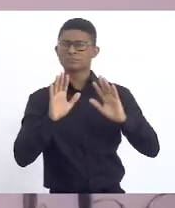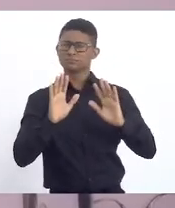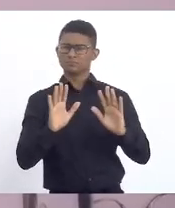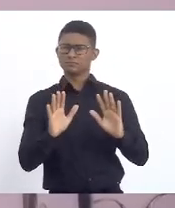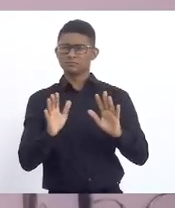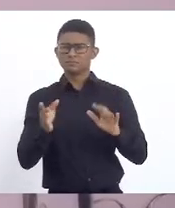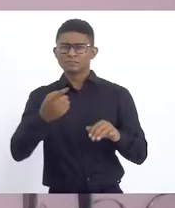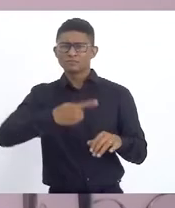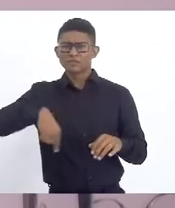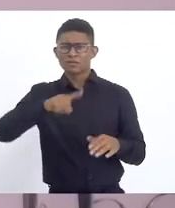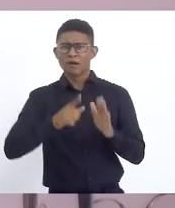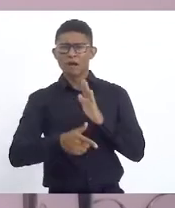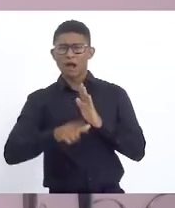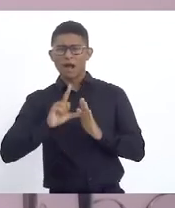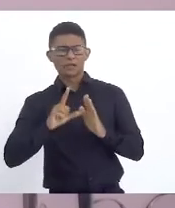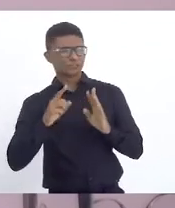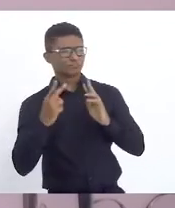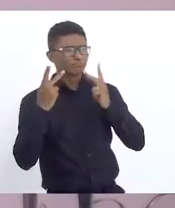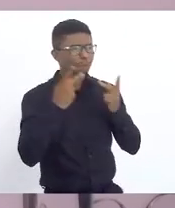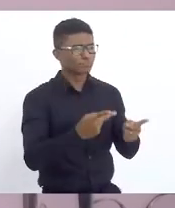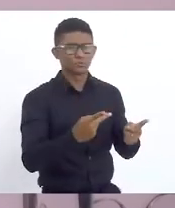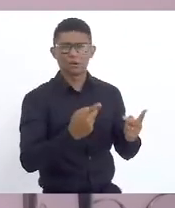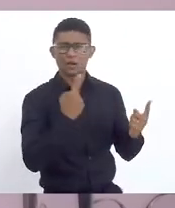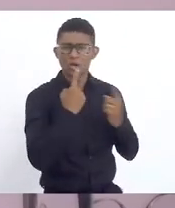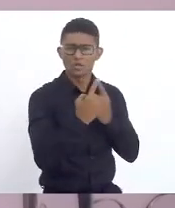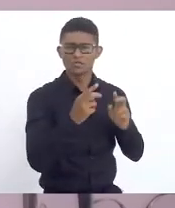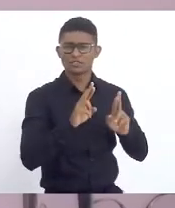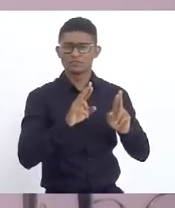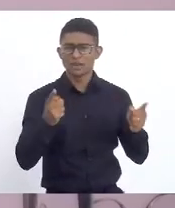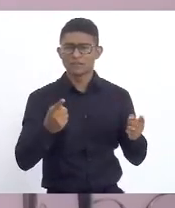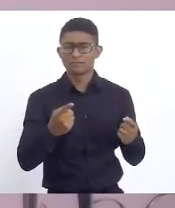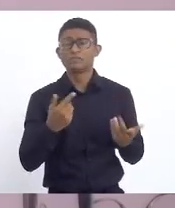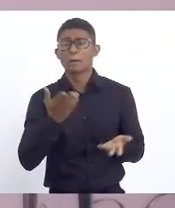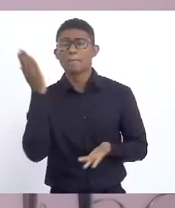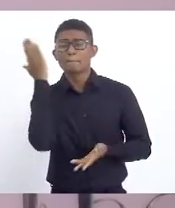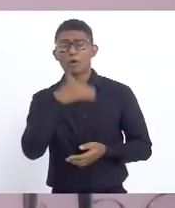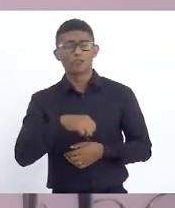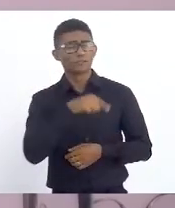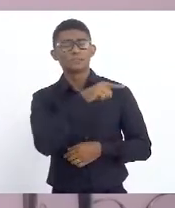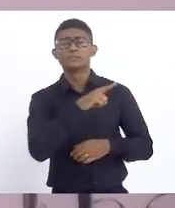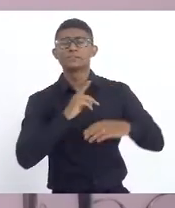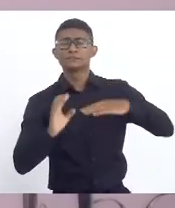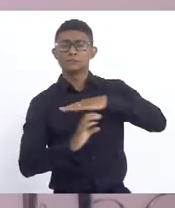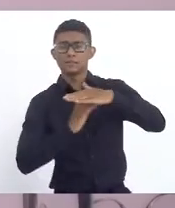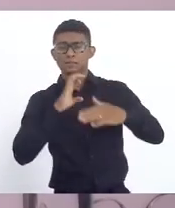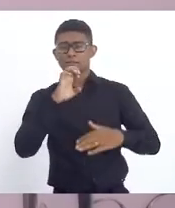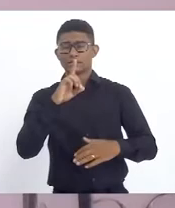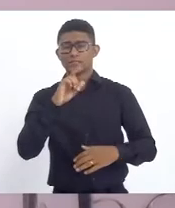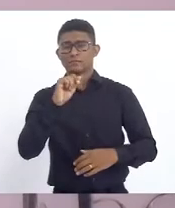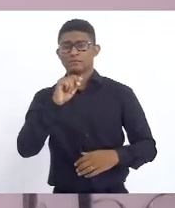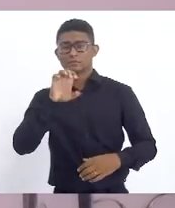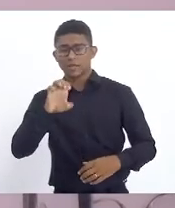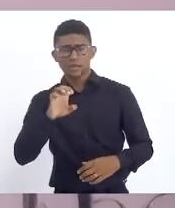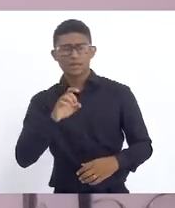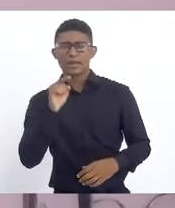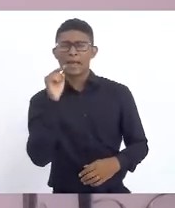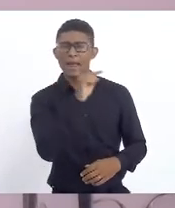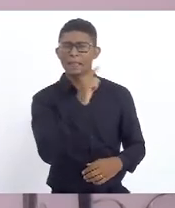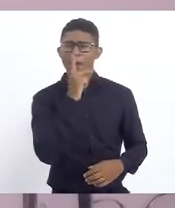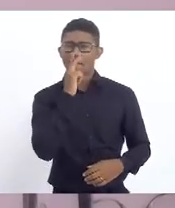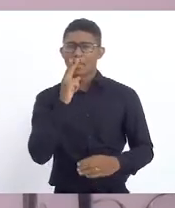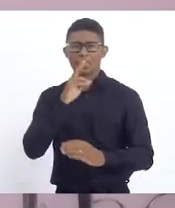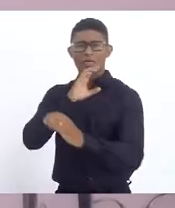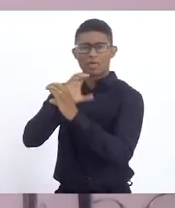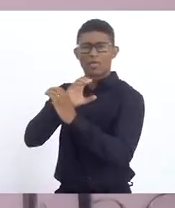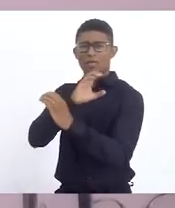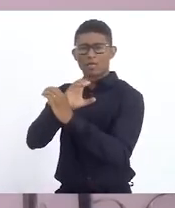Mostra mais uma vez que a SEDAI continua hermética, que continua sem se